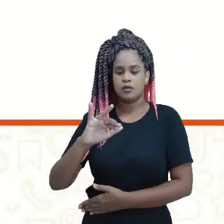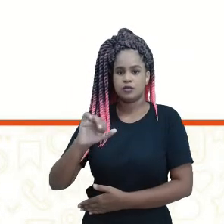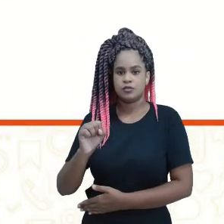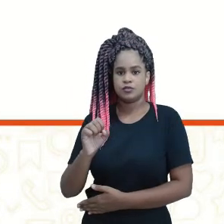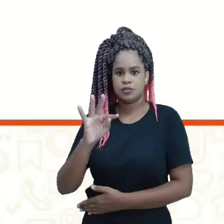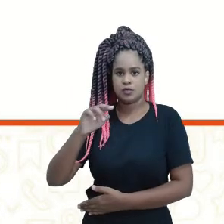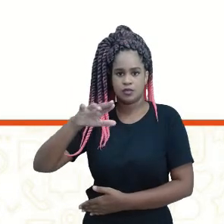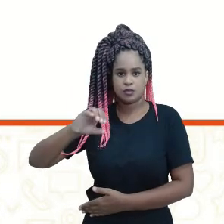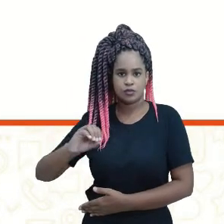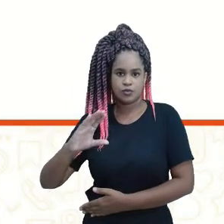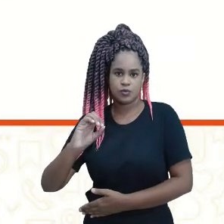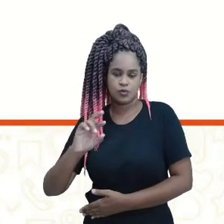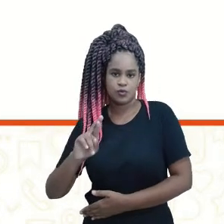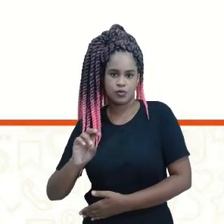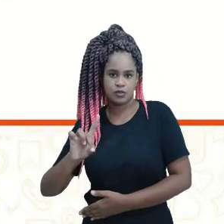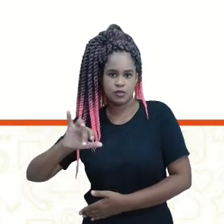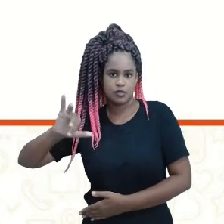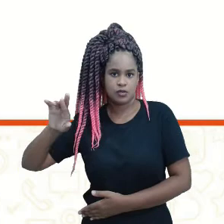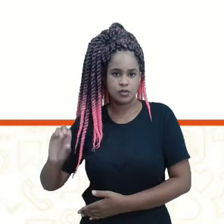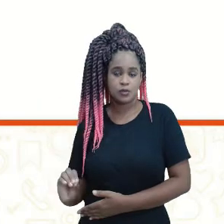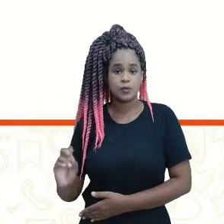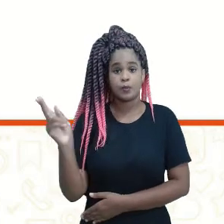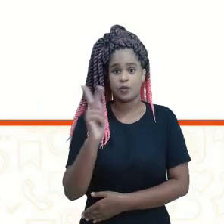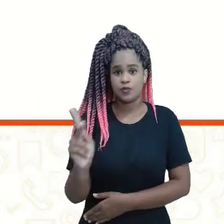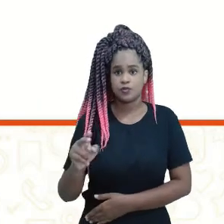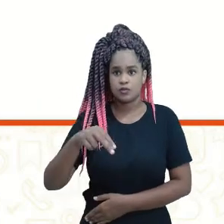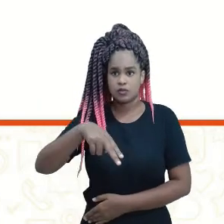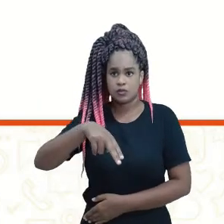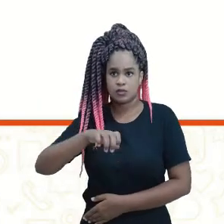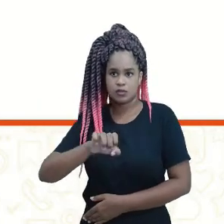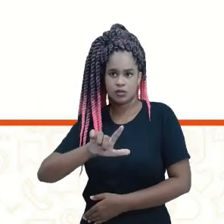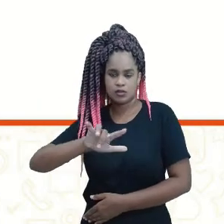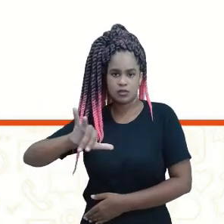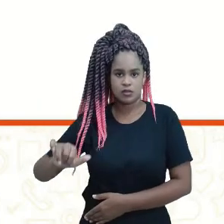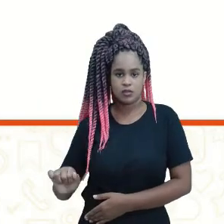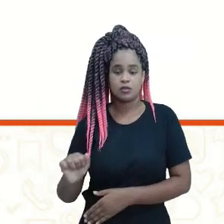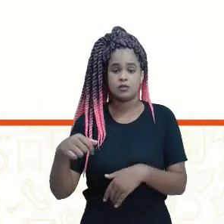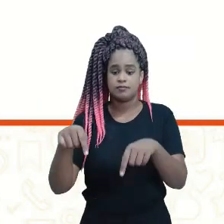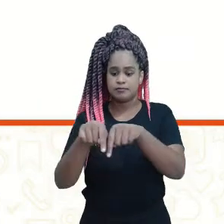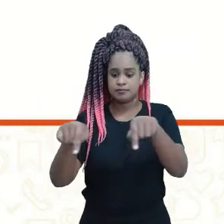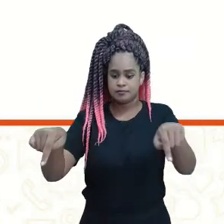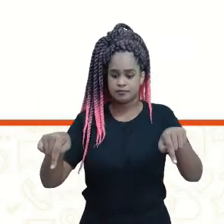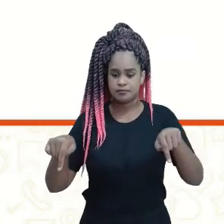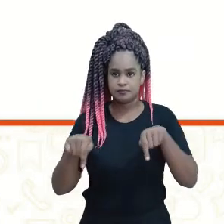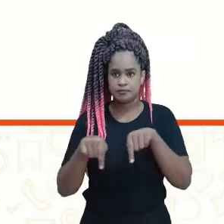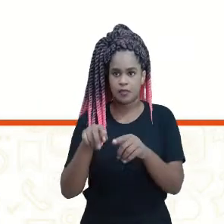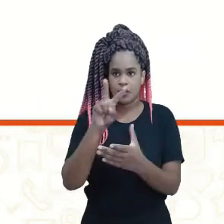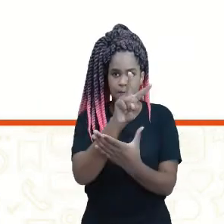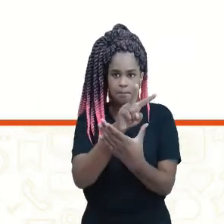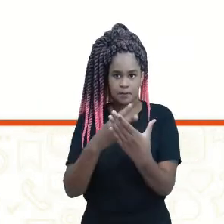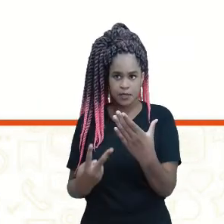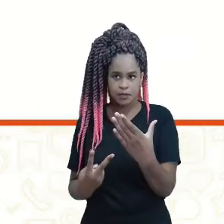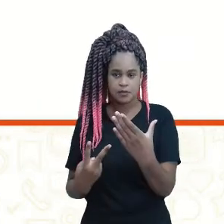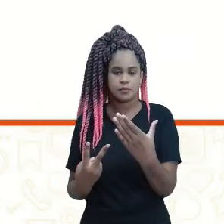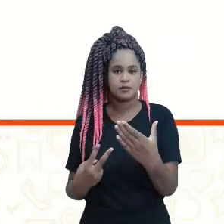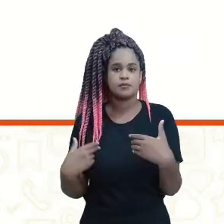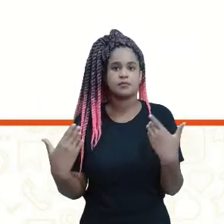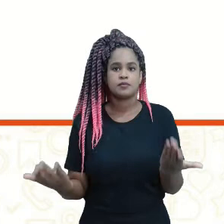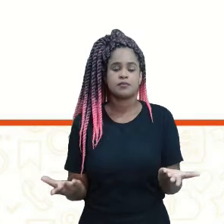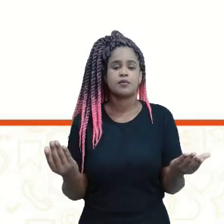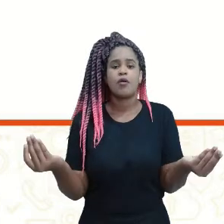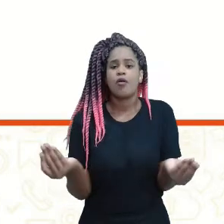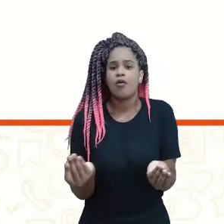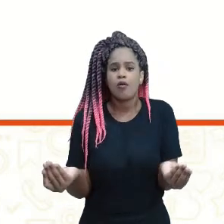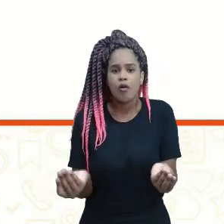Cordeiro. Essa é a professora Nélia, e aqui está uma sala de aula bilíngue. Como é que ela